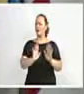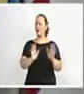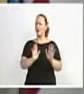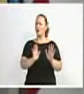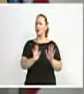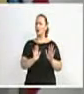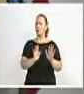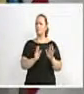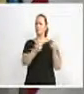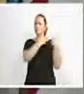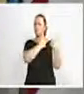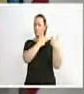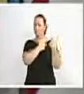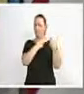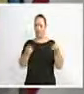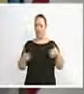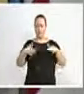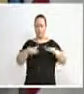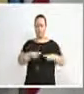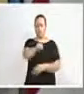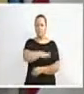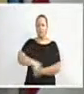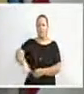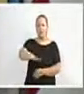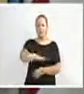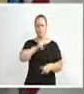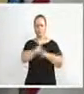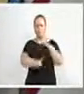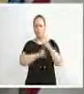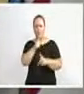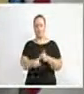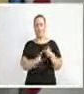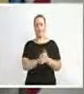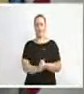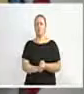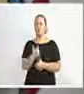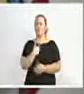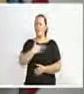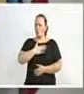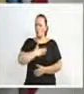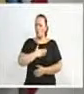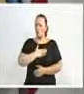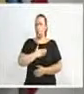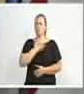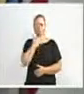inclusão social. E o que eu gosto de fazer mesmo é as melhorias e as inclusões sociais lá,